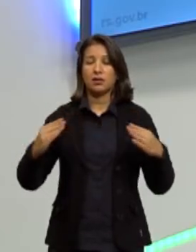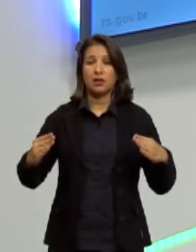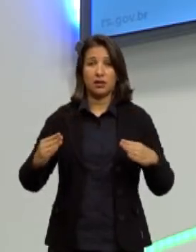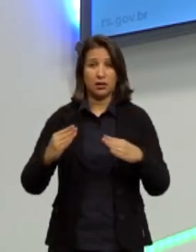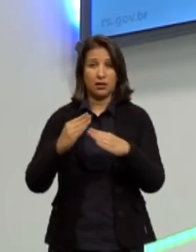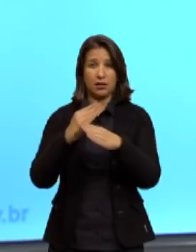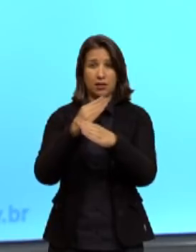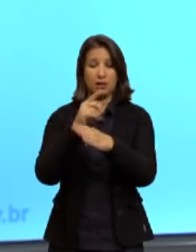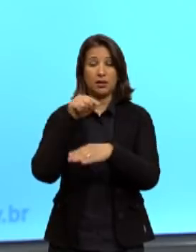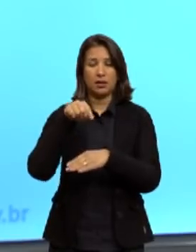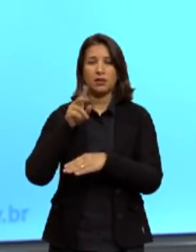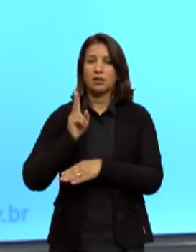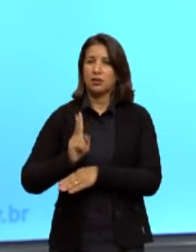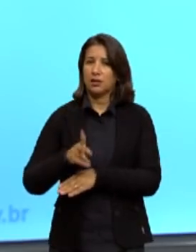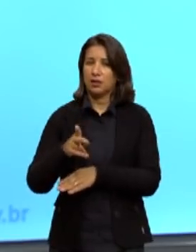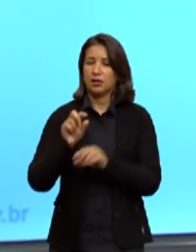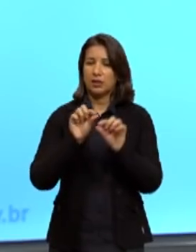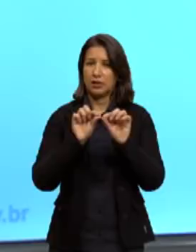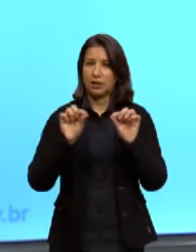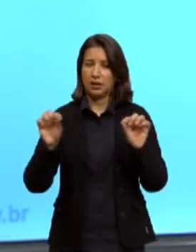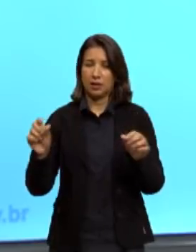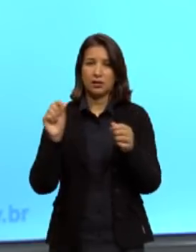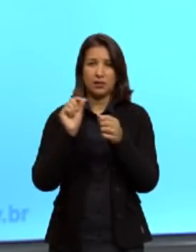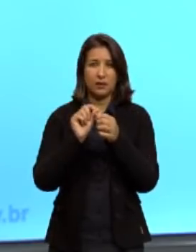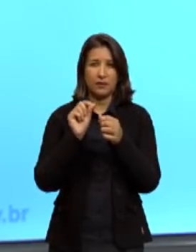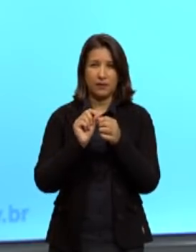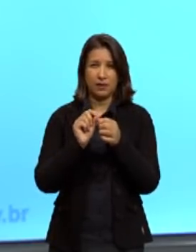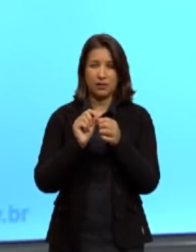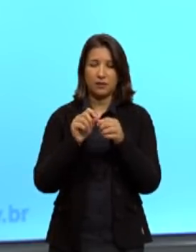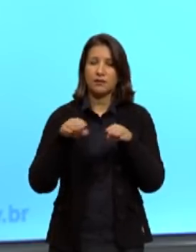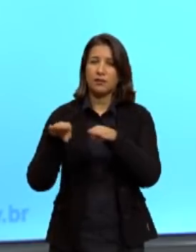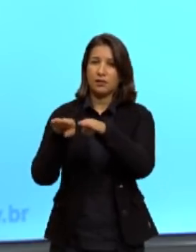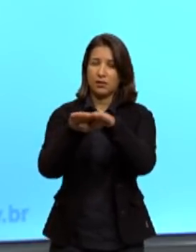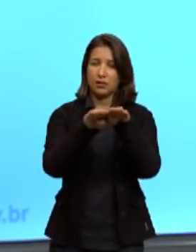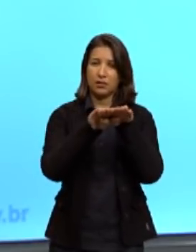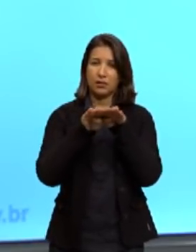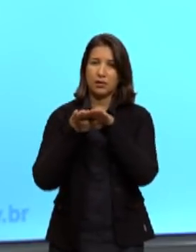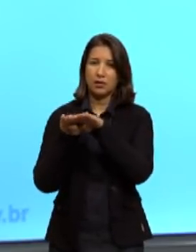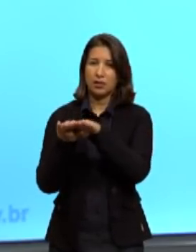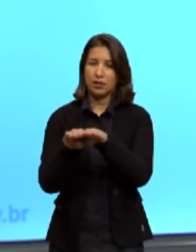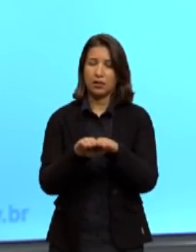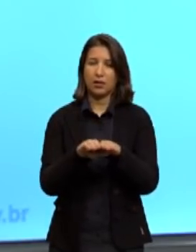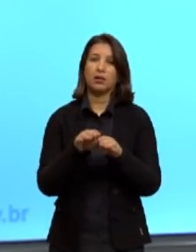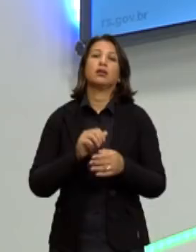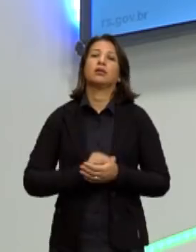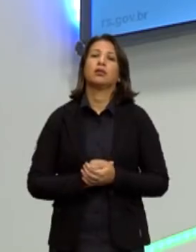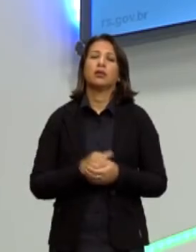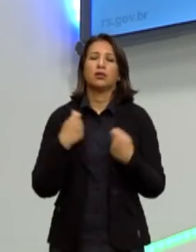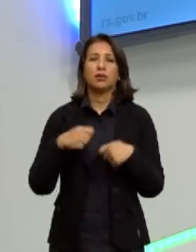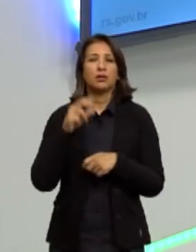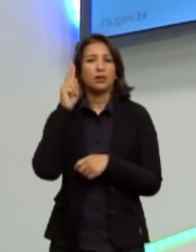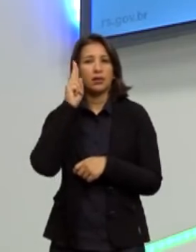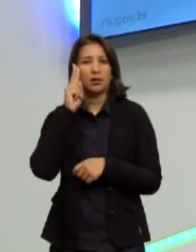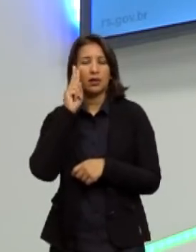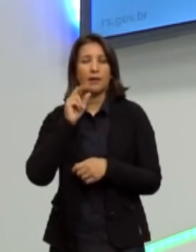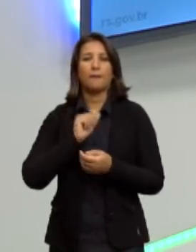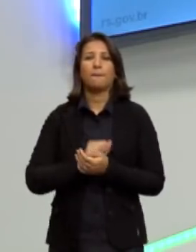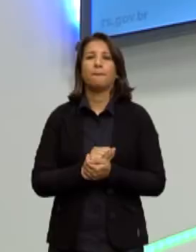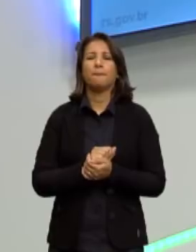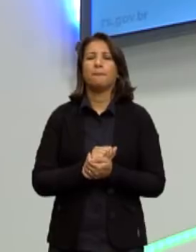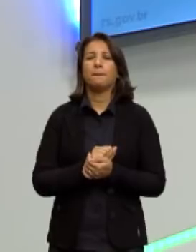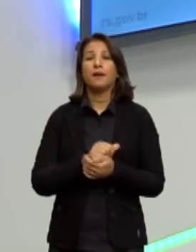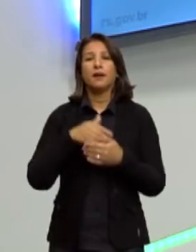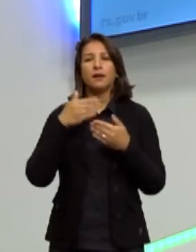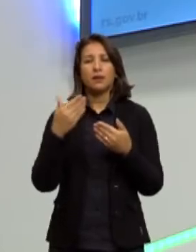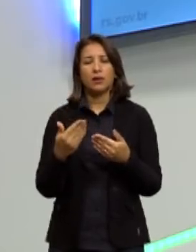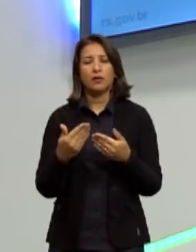esse segmento é formado serão proporcionais é isso que eu tenho que lembrar sério e aí